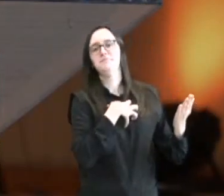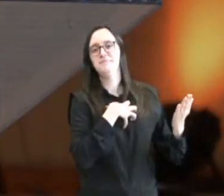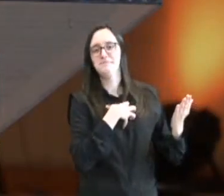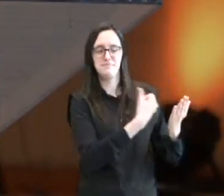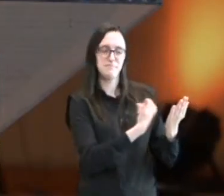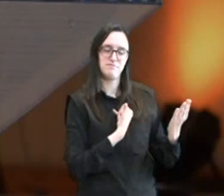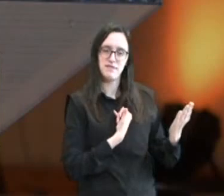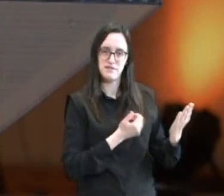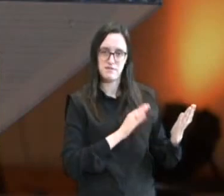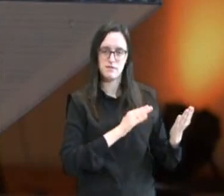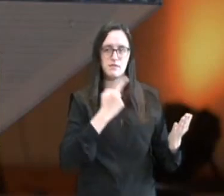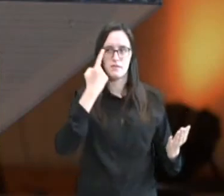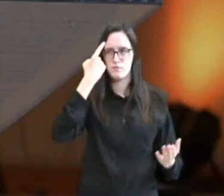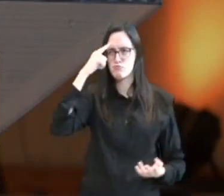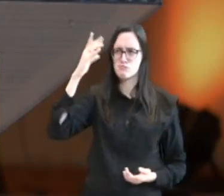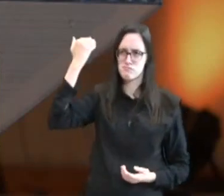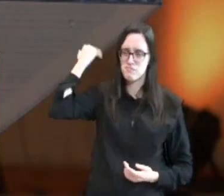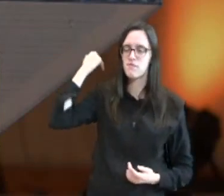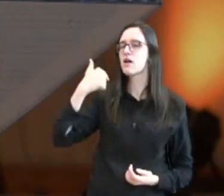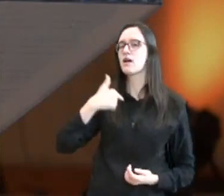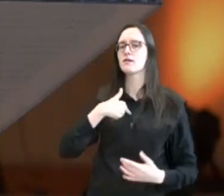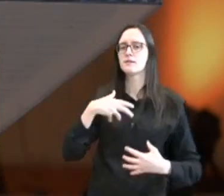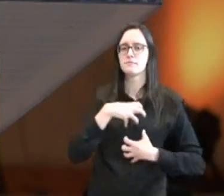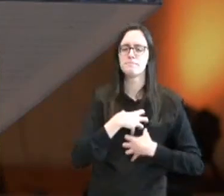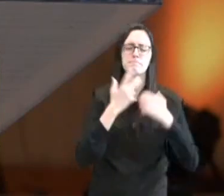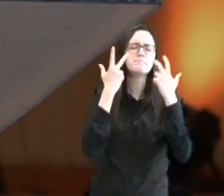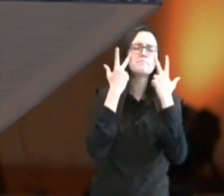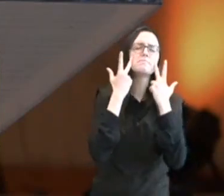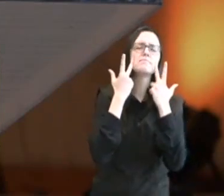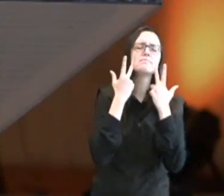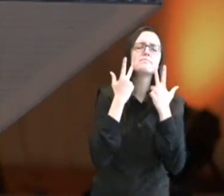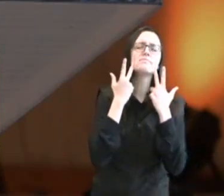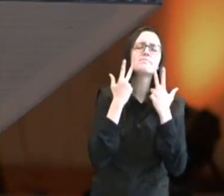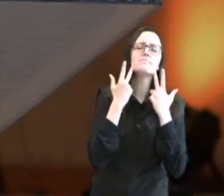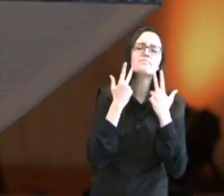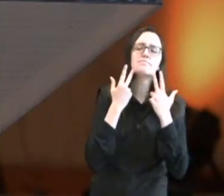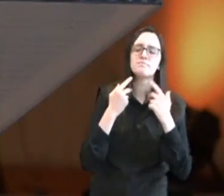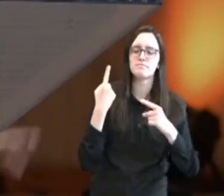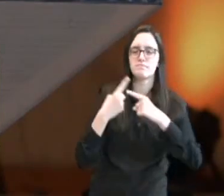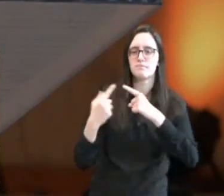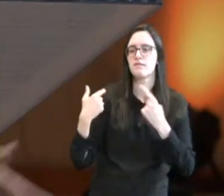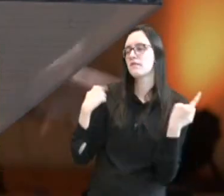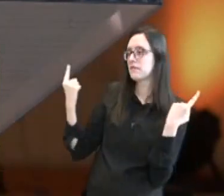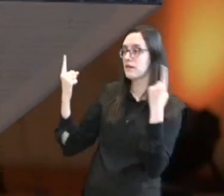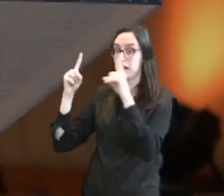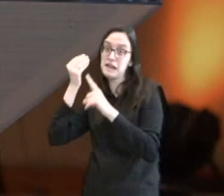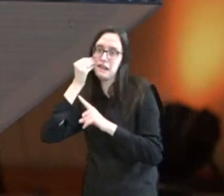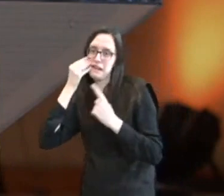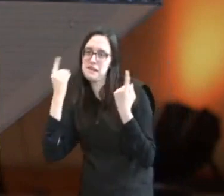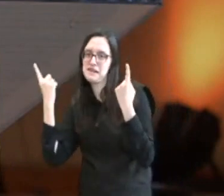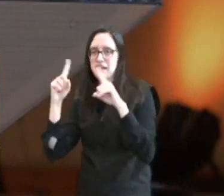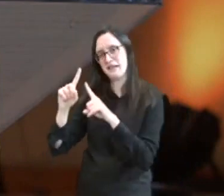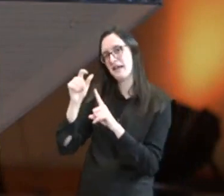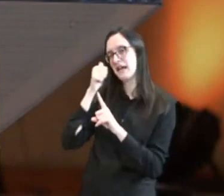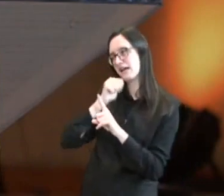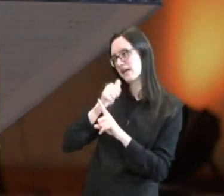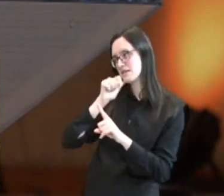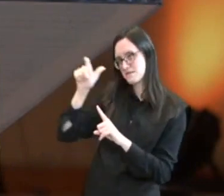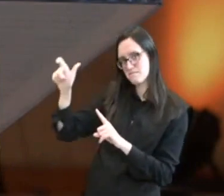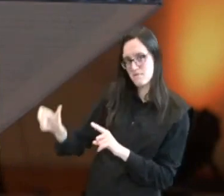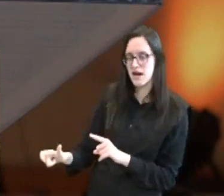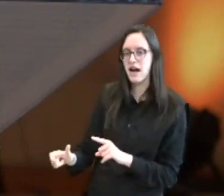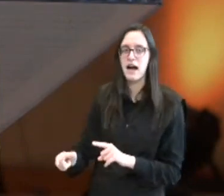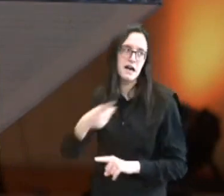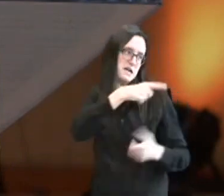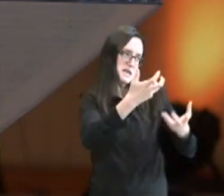fui muito humilhado, porque eu não quis um caso com uma garota lá, e os colegas queriam,